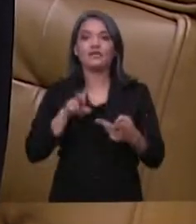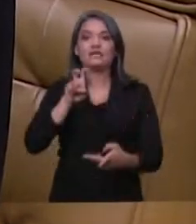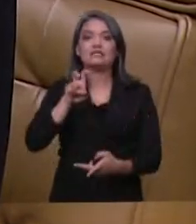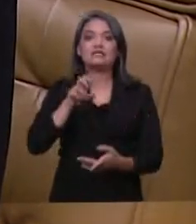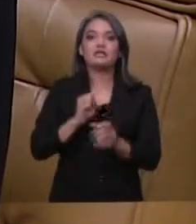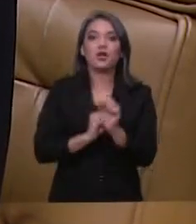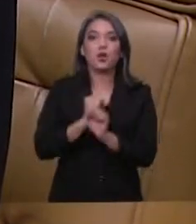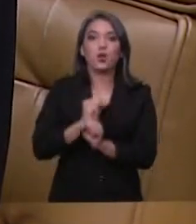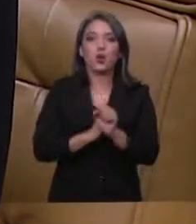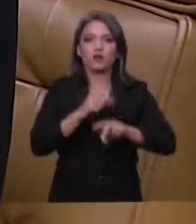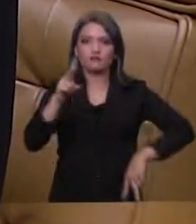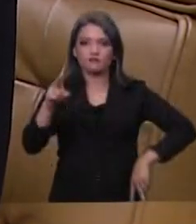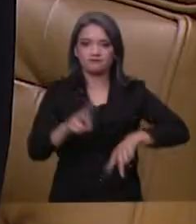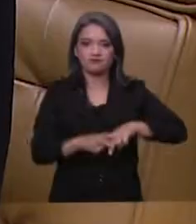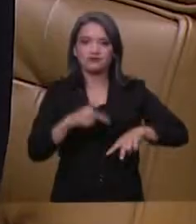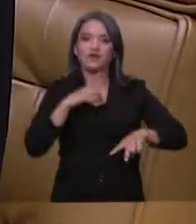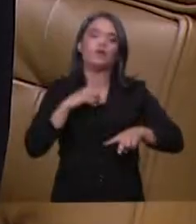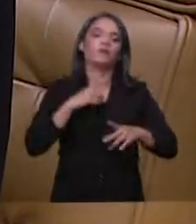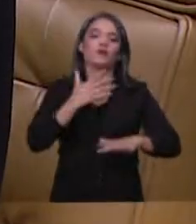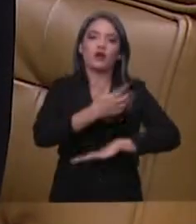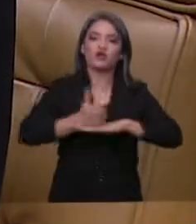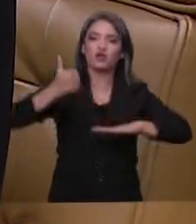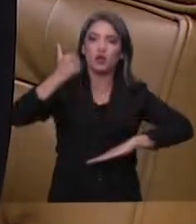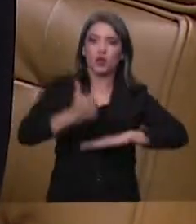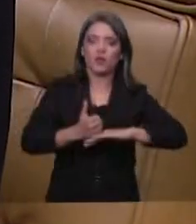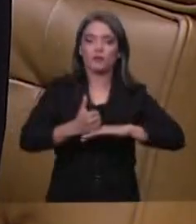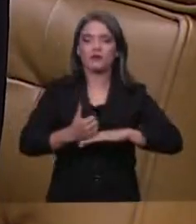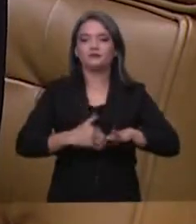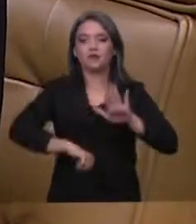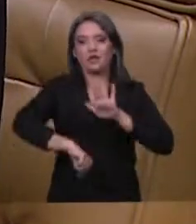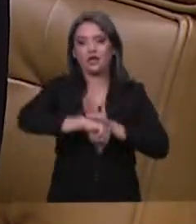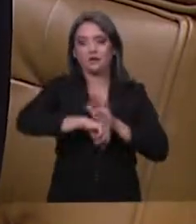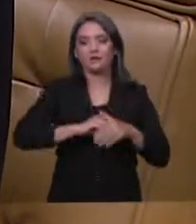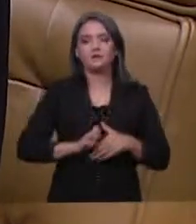5 anos de reclusão para o delito de golpe de Estado,